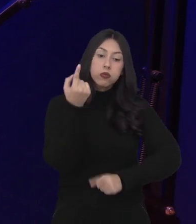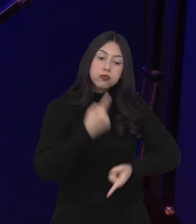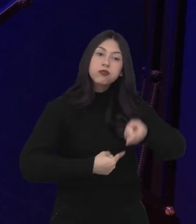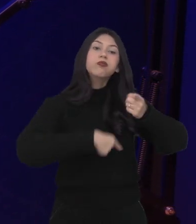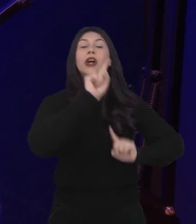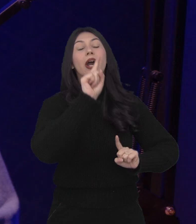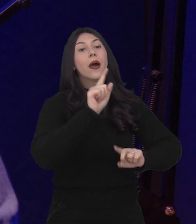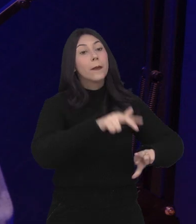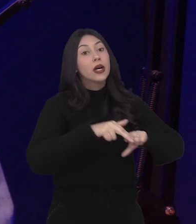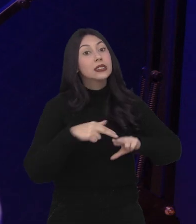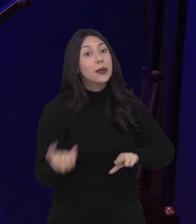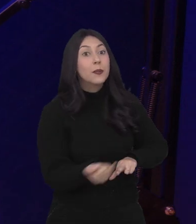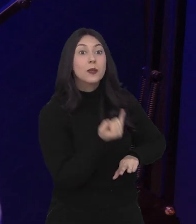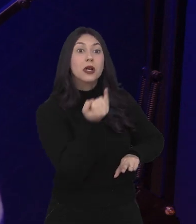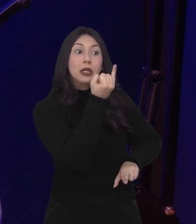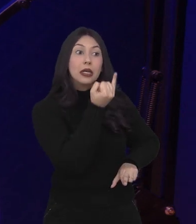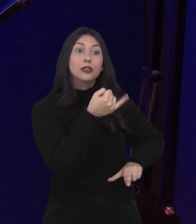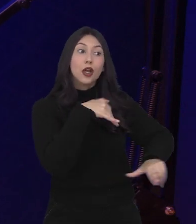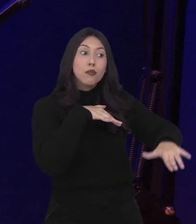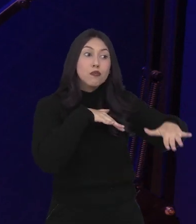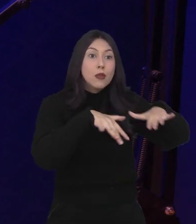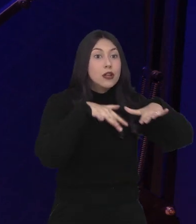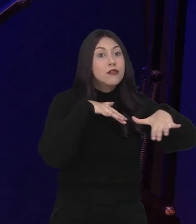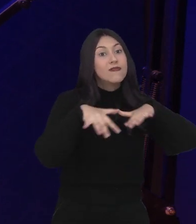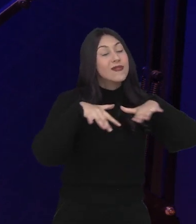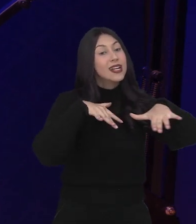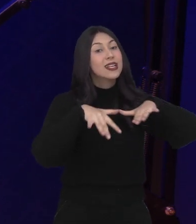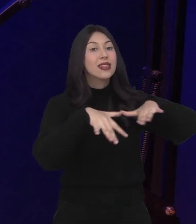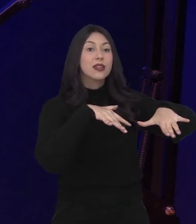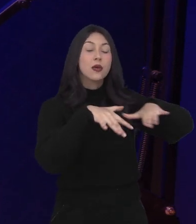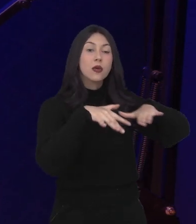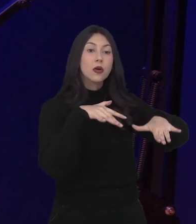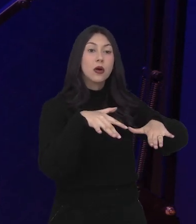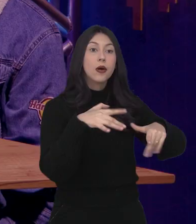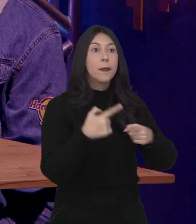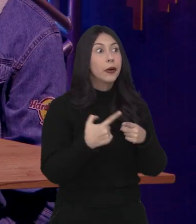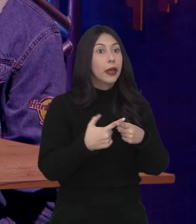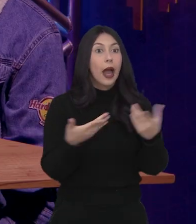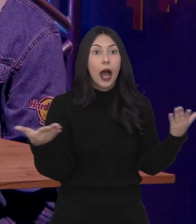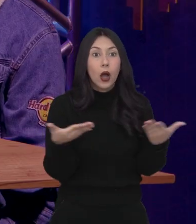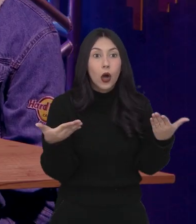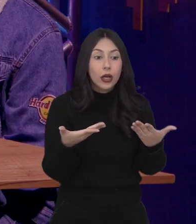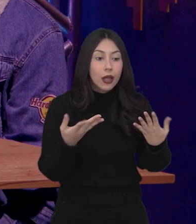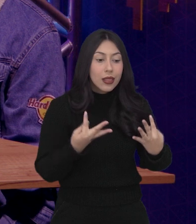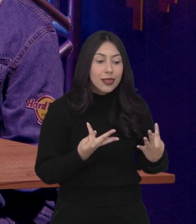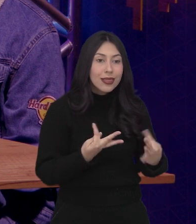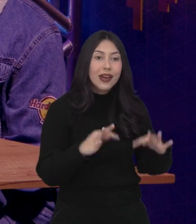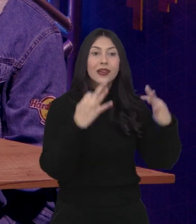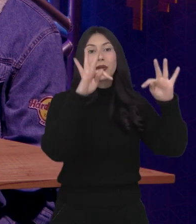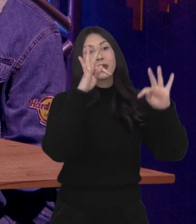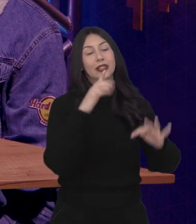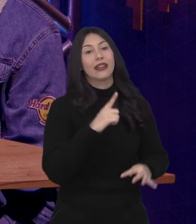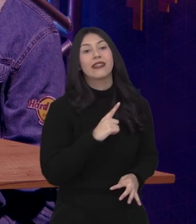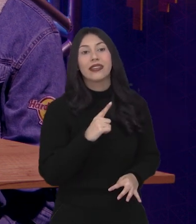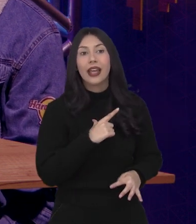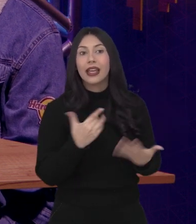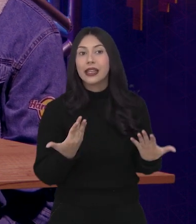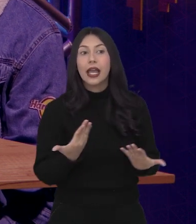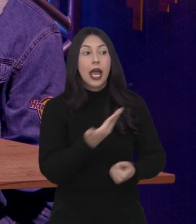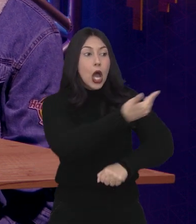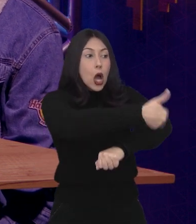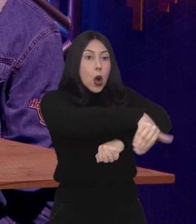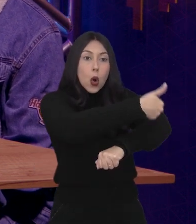para esse aquecimento das Olimpíadas, porque daí a gente tem muita tecnologia já envolvida, né? Então,